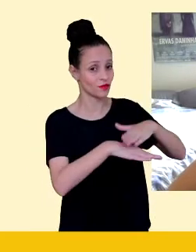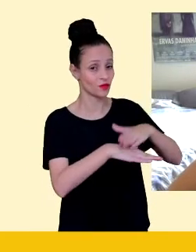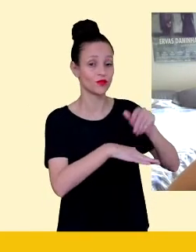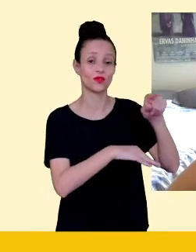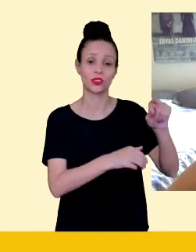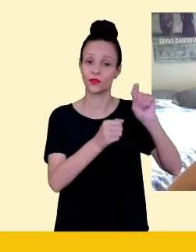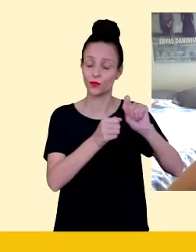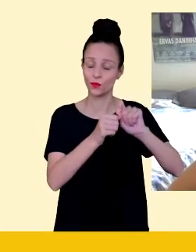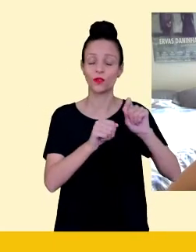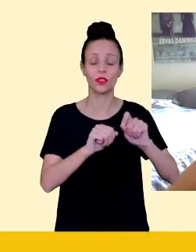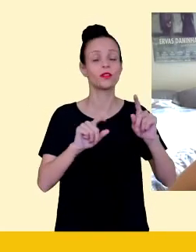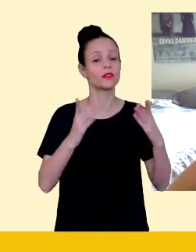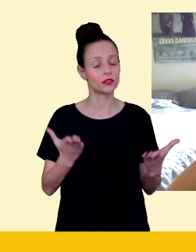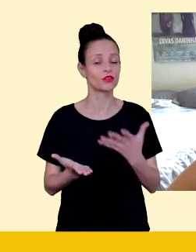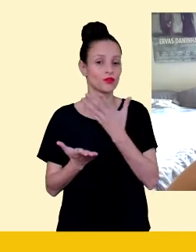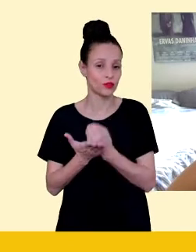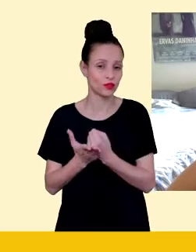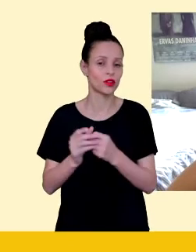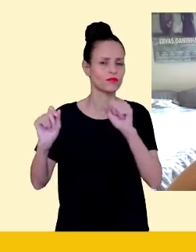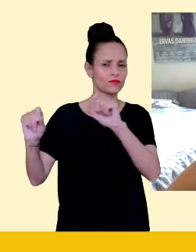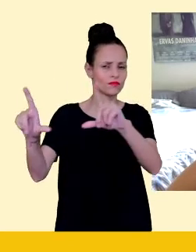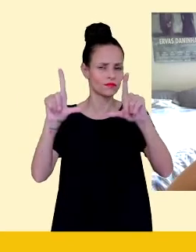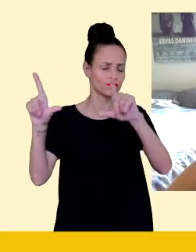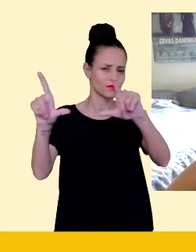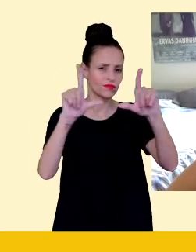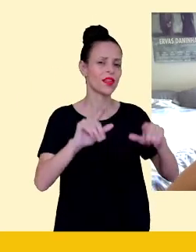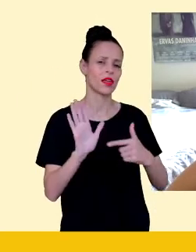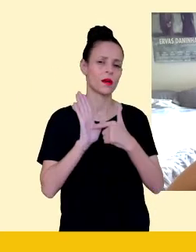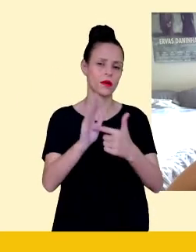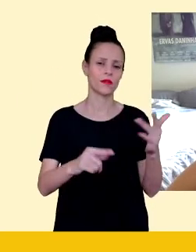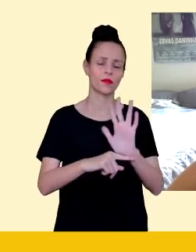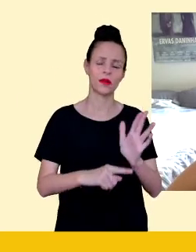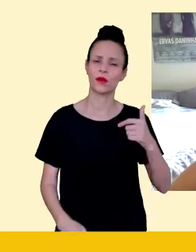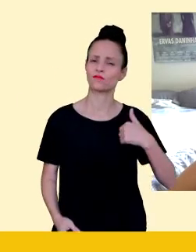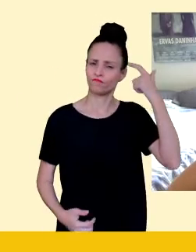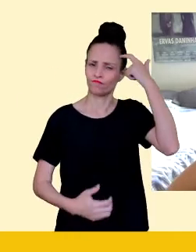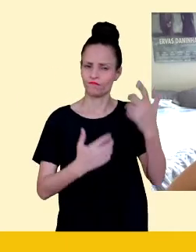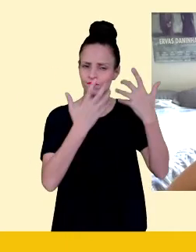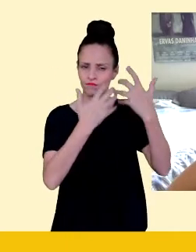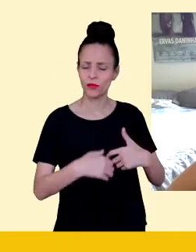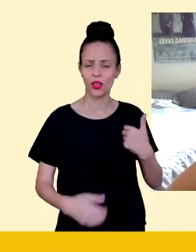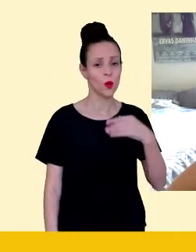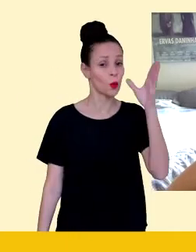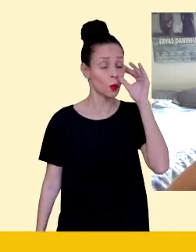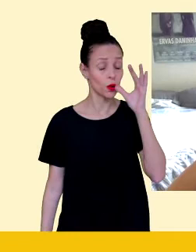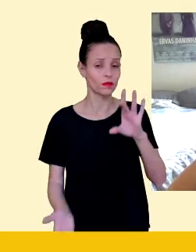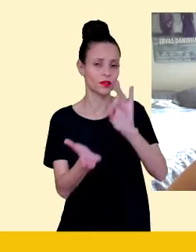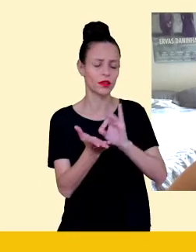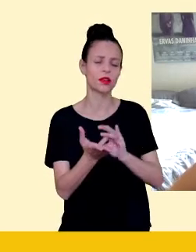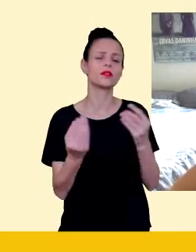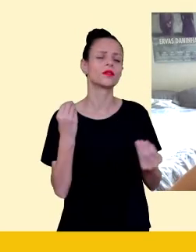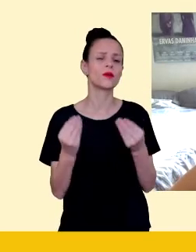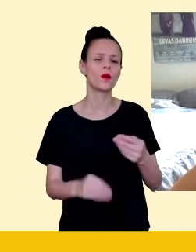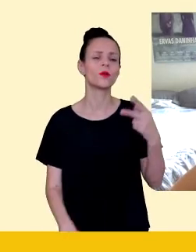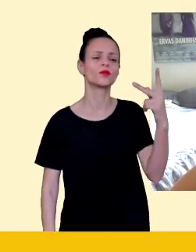um evento, e também há um uso de imagens realizadas pelo senhor, imagens de arquivo que aparecem no filme.